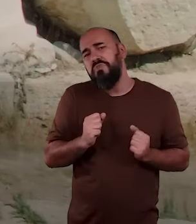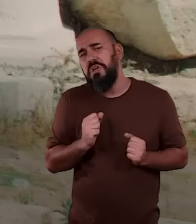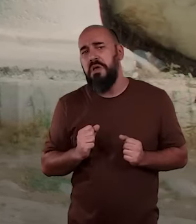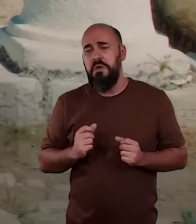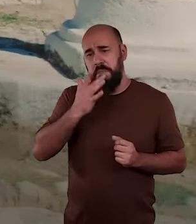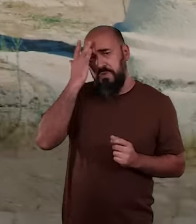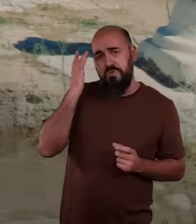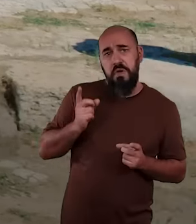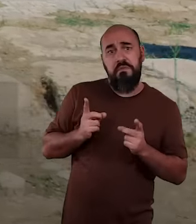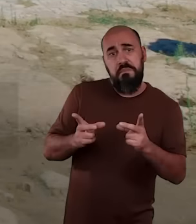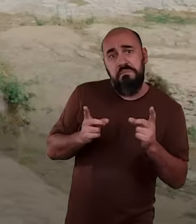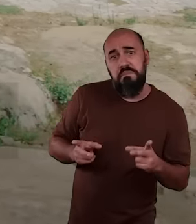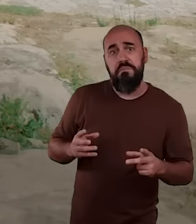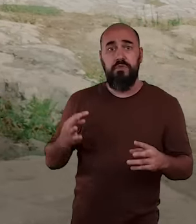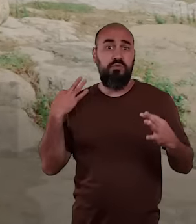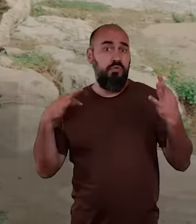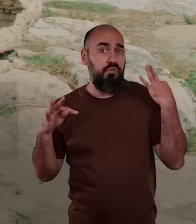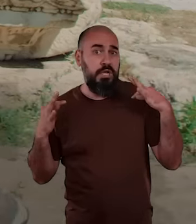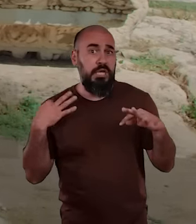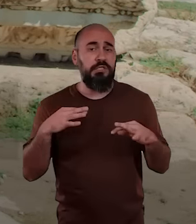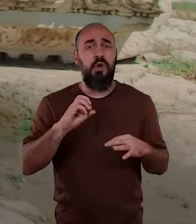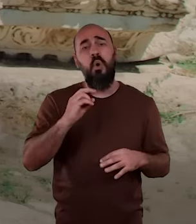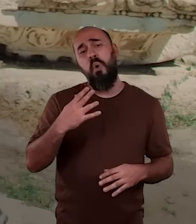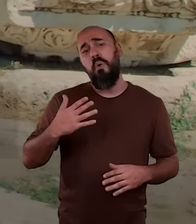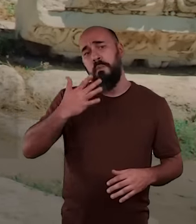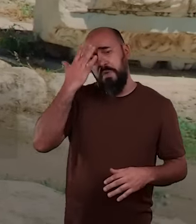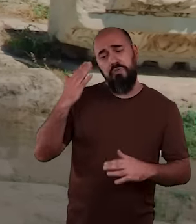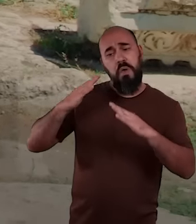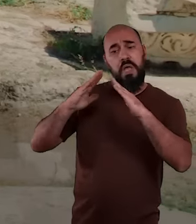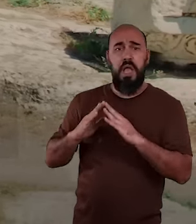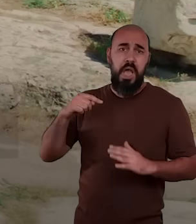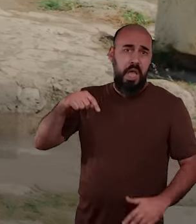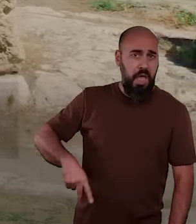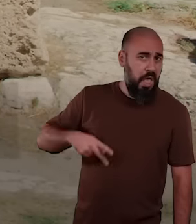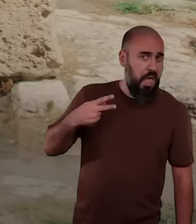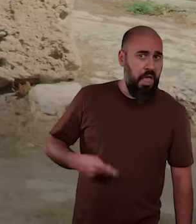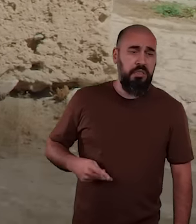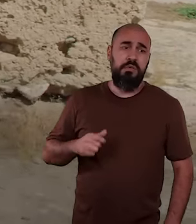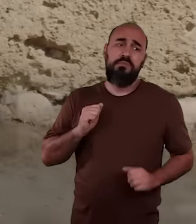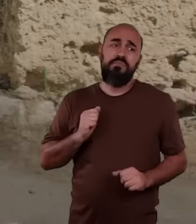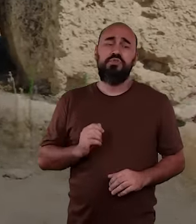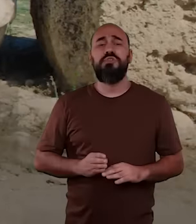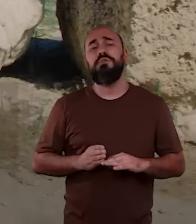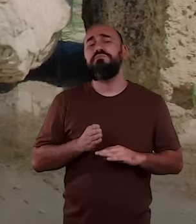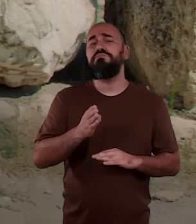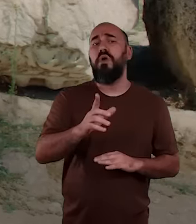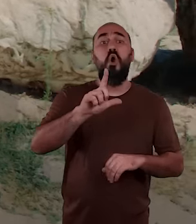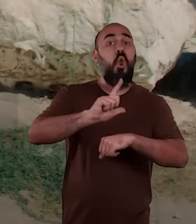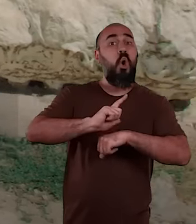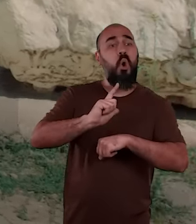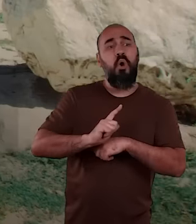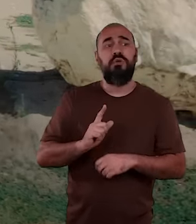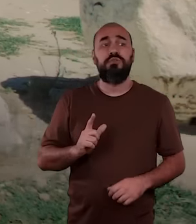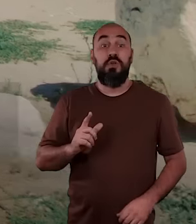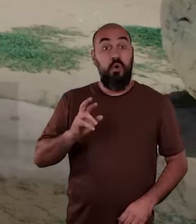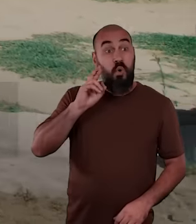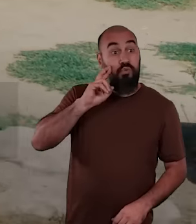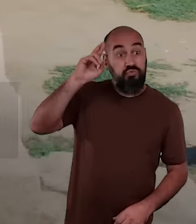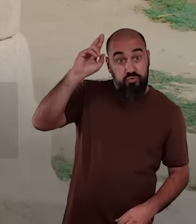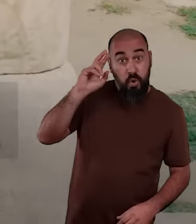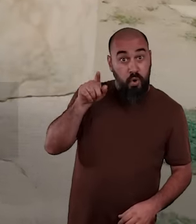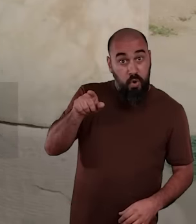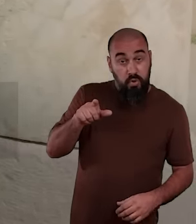fossem elas turistas ou até moradores mesmo. A pessoa viria aqui, ela poderia entrar numa loja e o dono